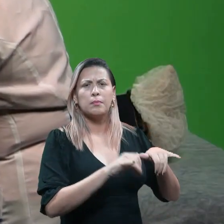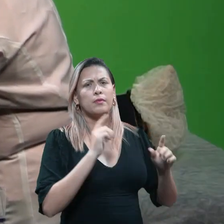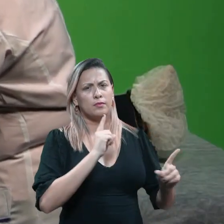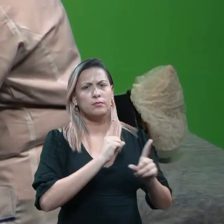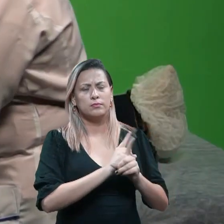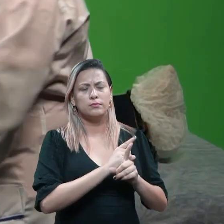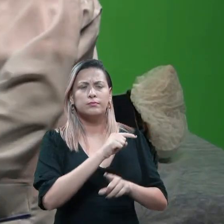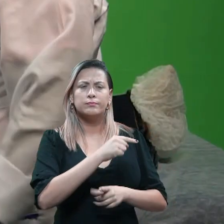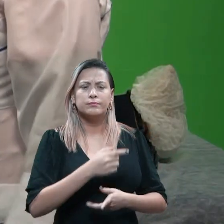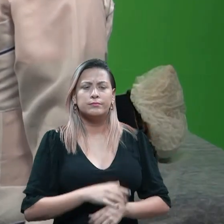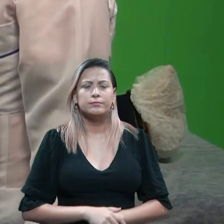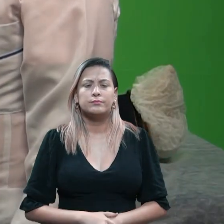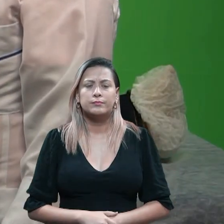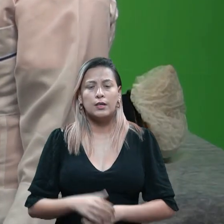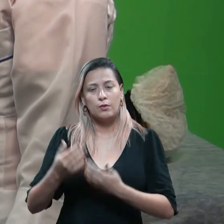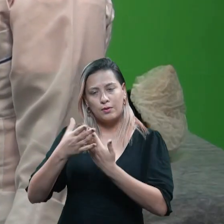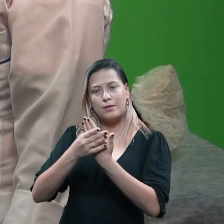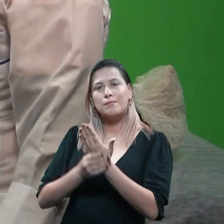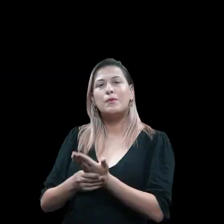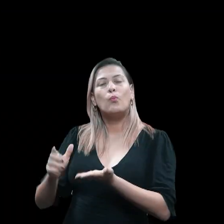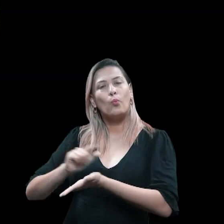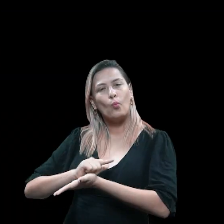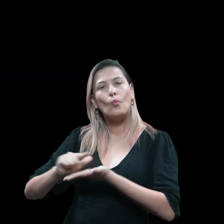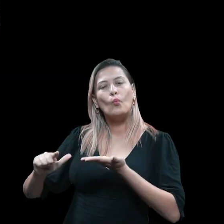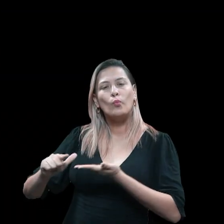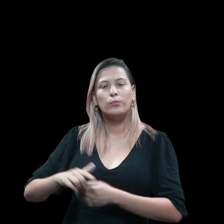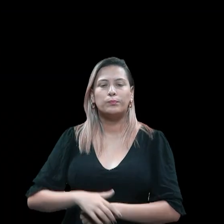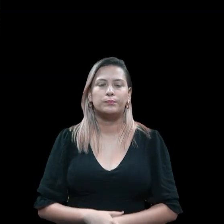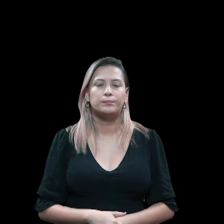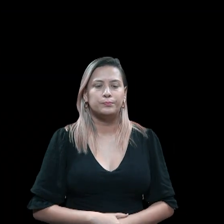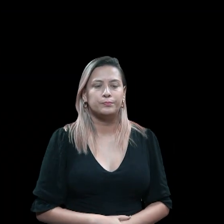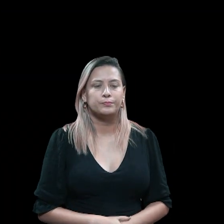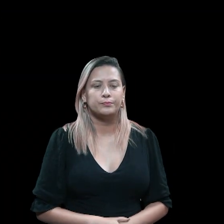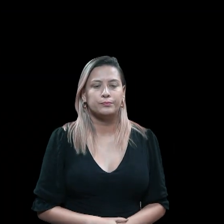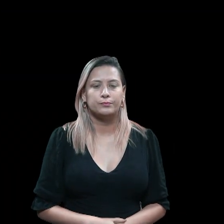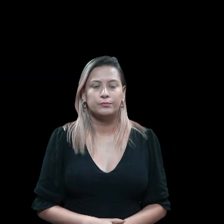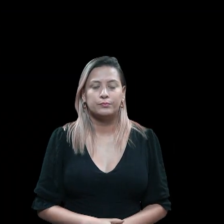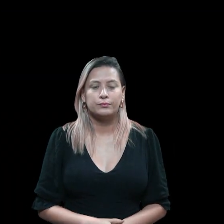Pronto. Agora a mão dela está higienizada.